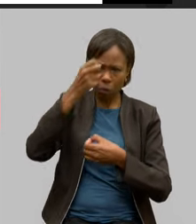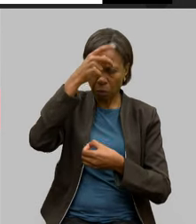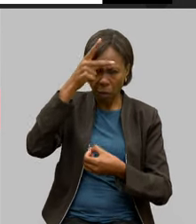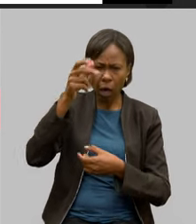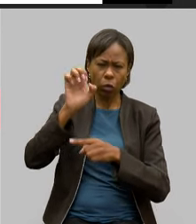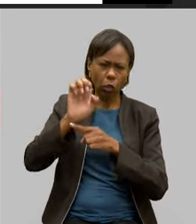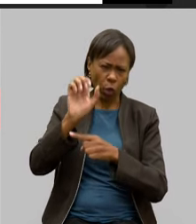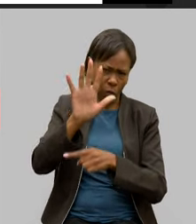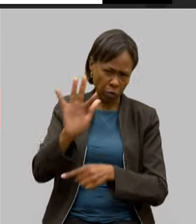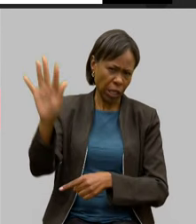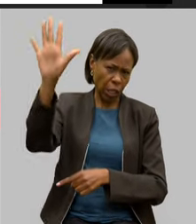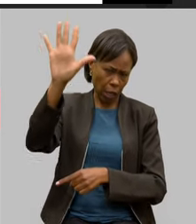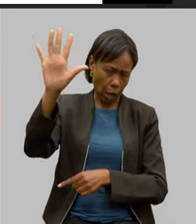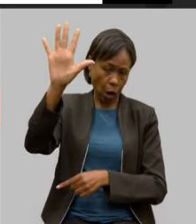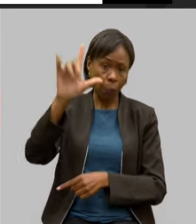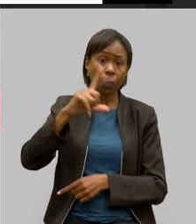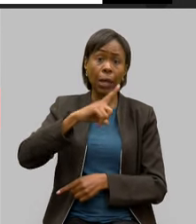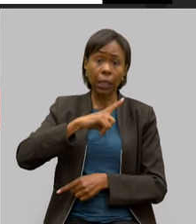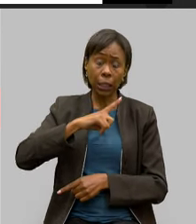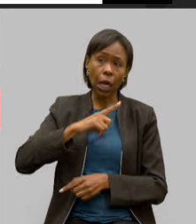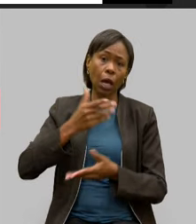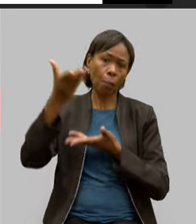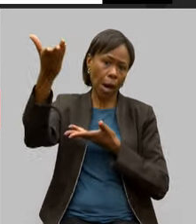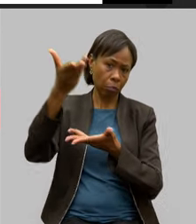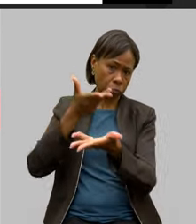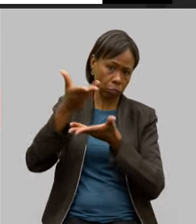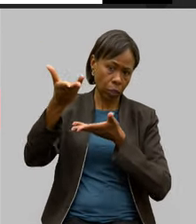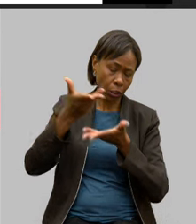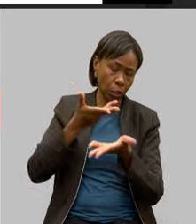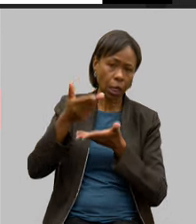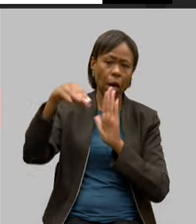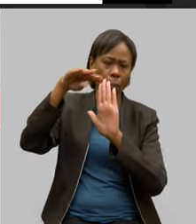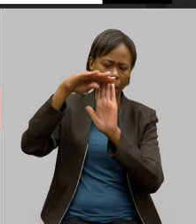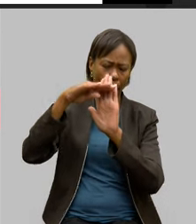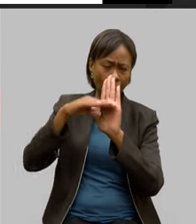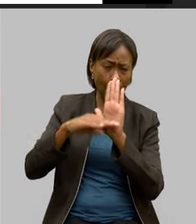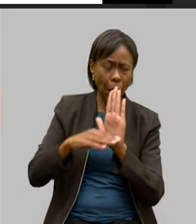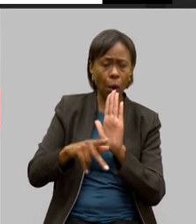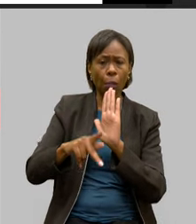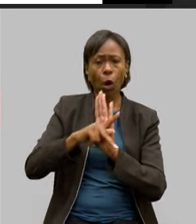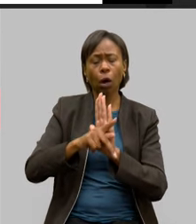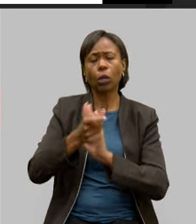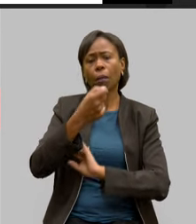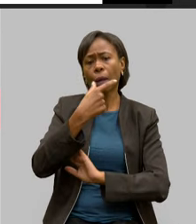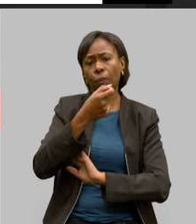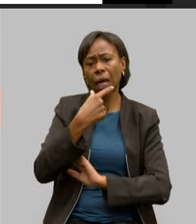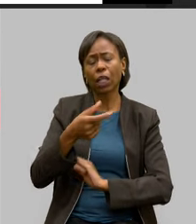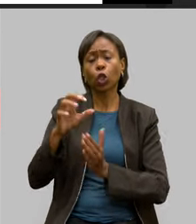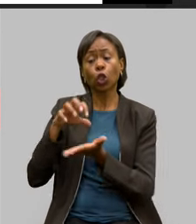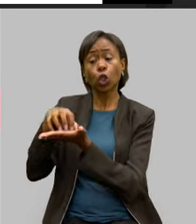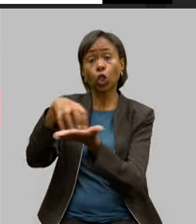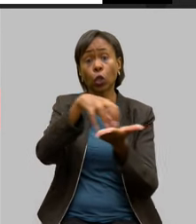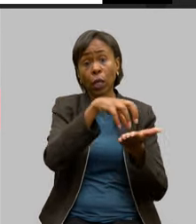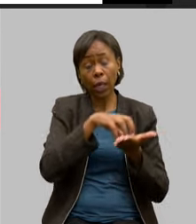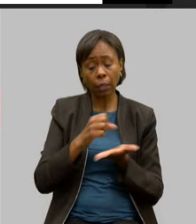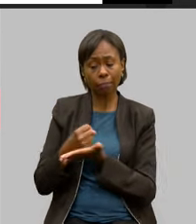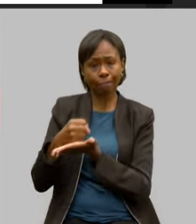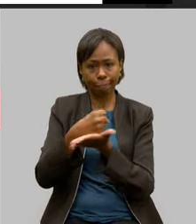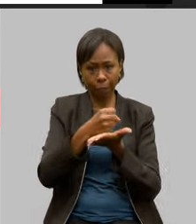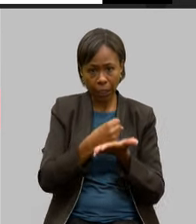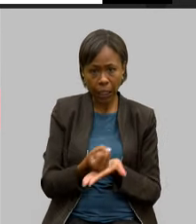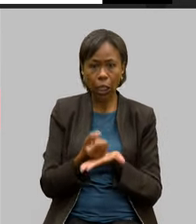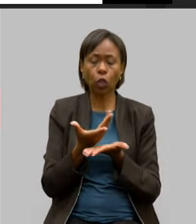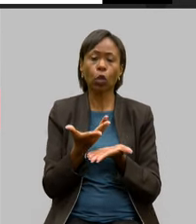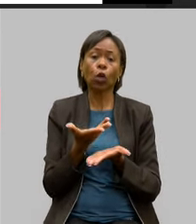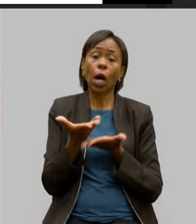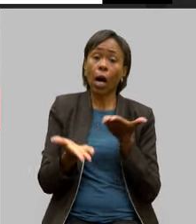eh existe uma relação Nacional de medicamentos centrais de abastecimento farmacêuticos redes de assistência farmacêutica e